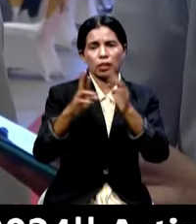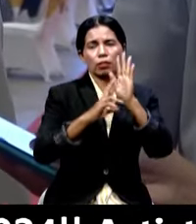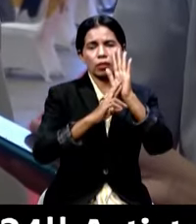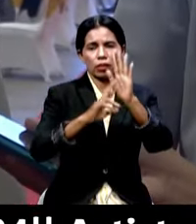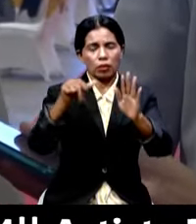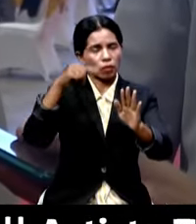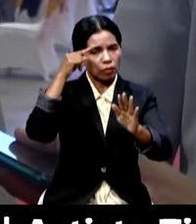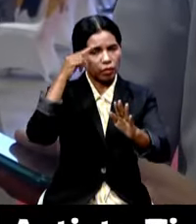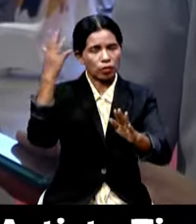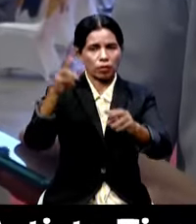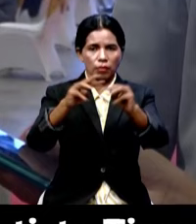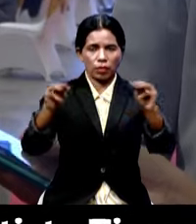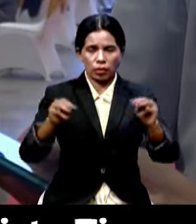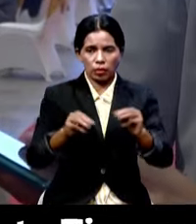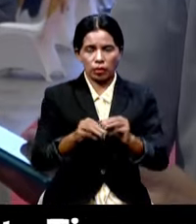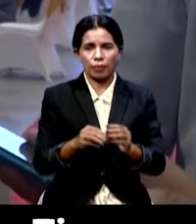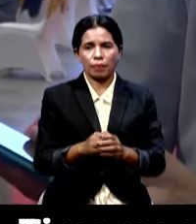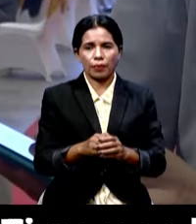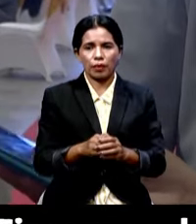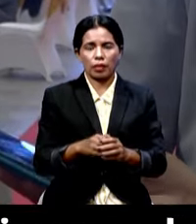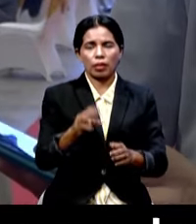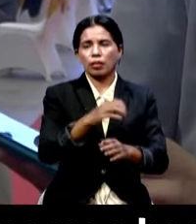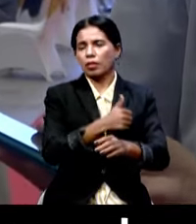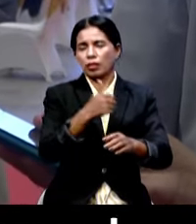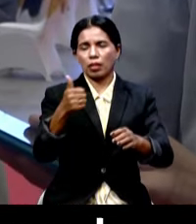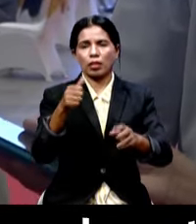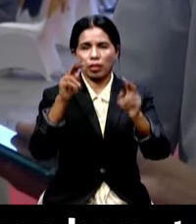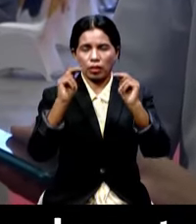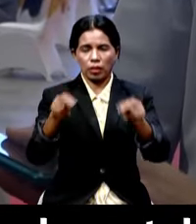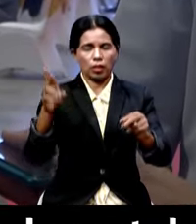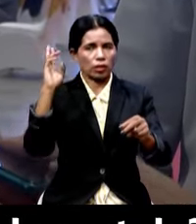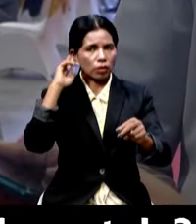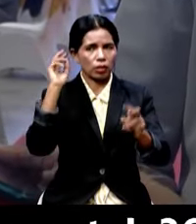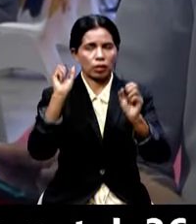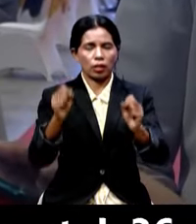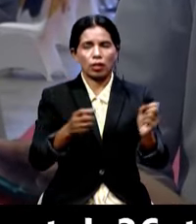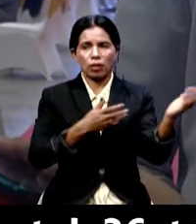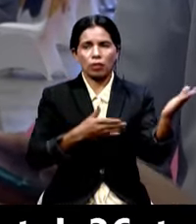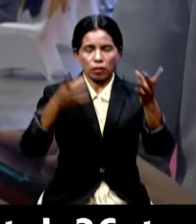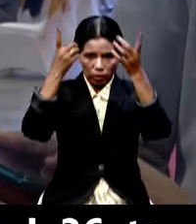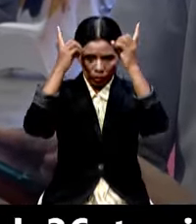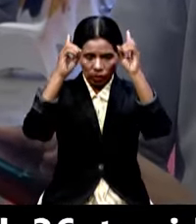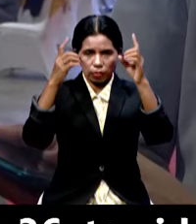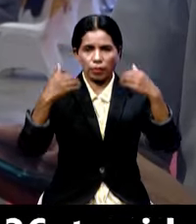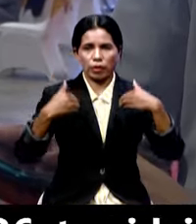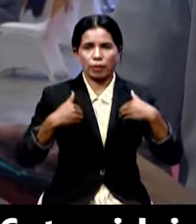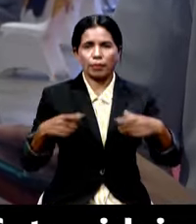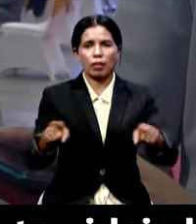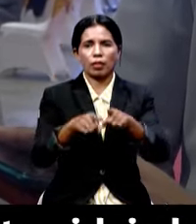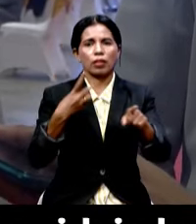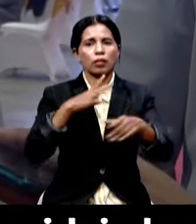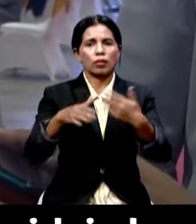governo central. O órgão Sira, se ele que acrai, tem que errona e tem que submeter para a decisão na Bahia. A necessidade de